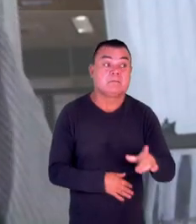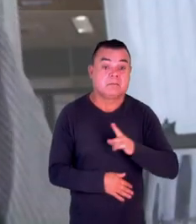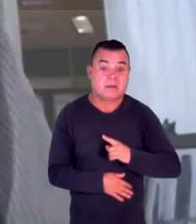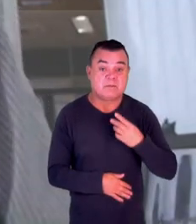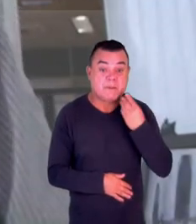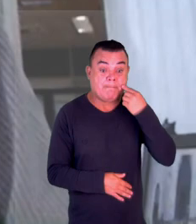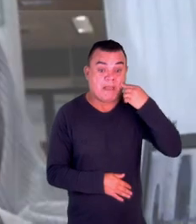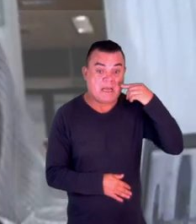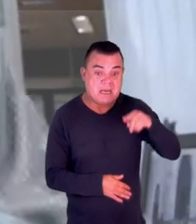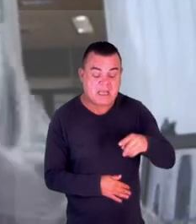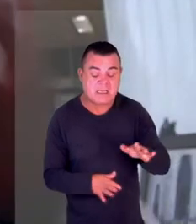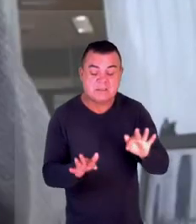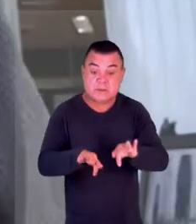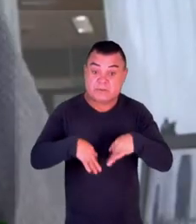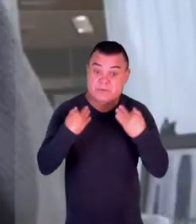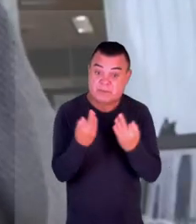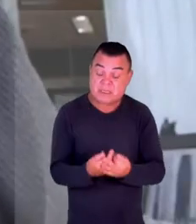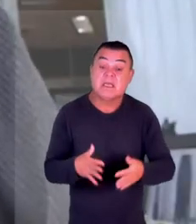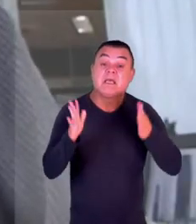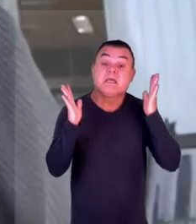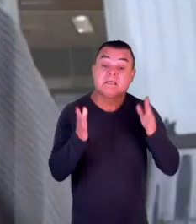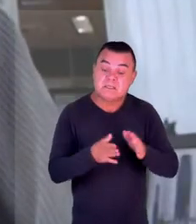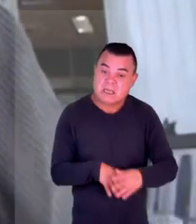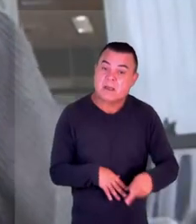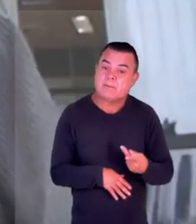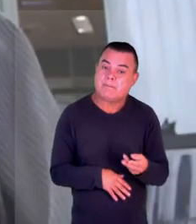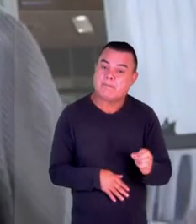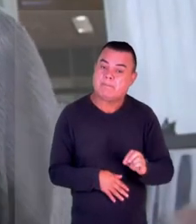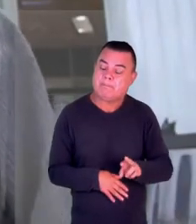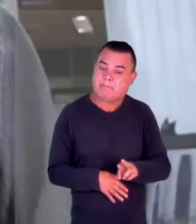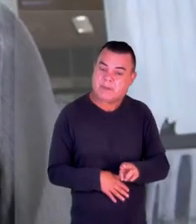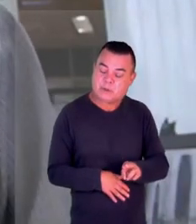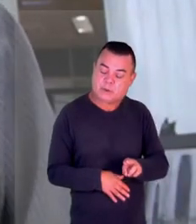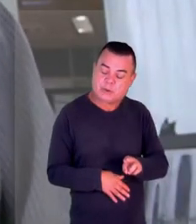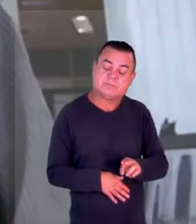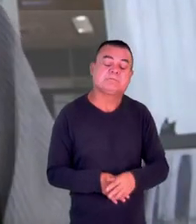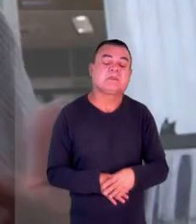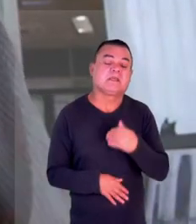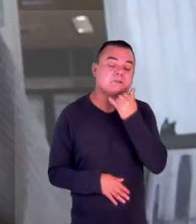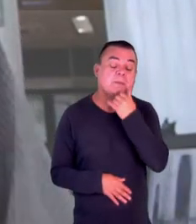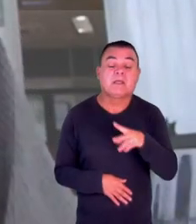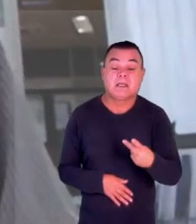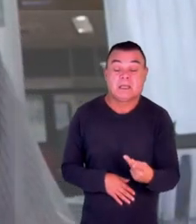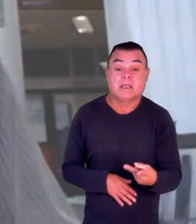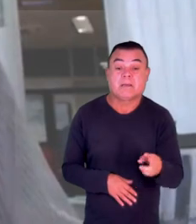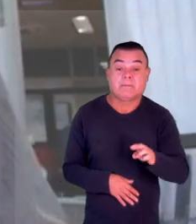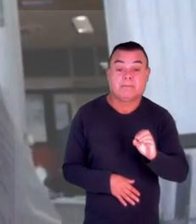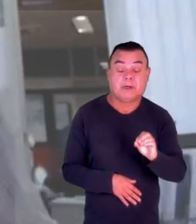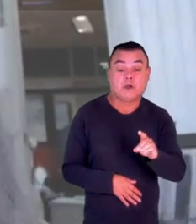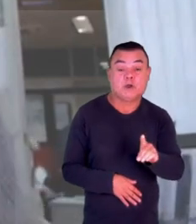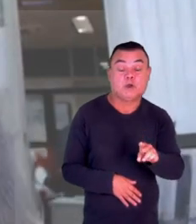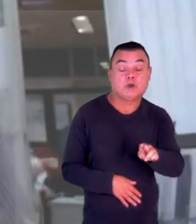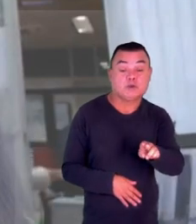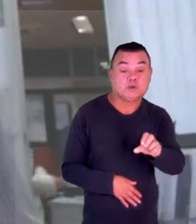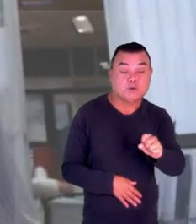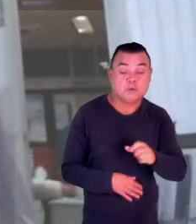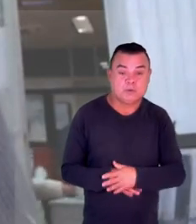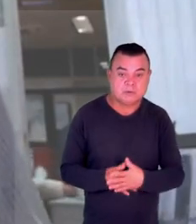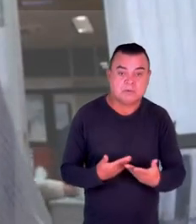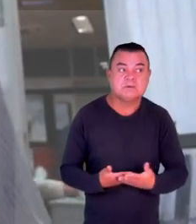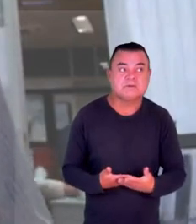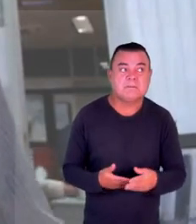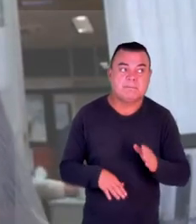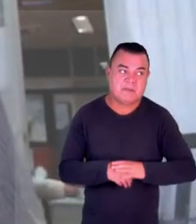Eh que que já produzem aliás ainda que em situação de insegurança né ainda que